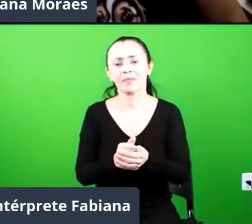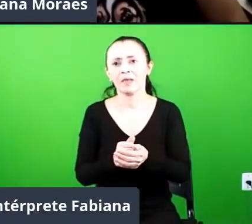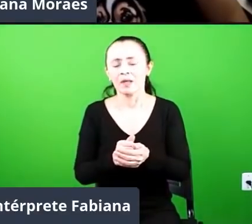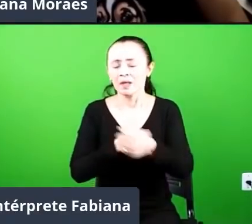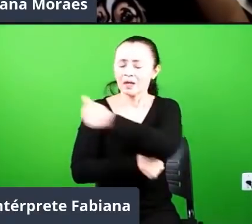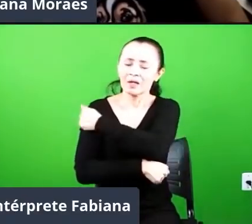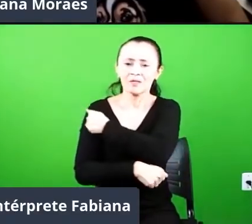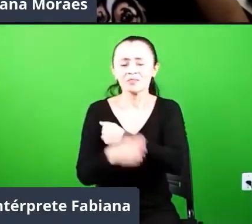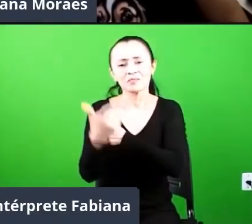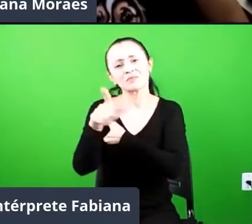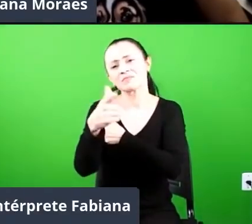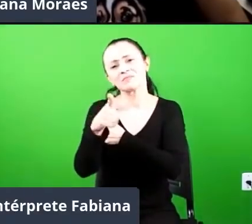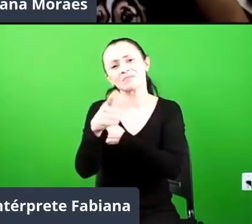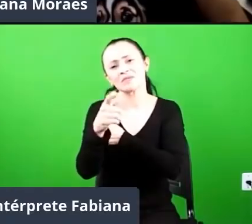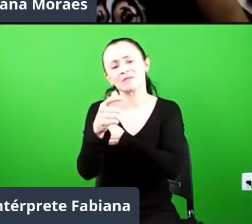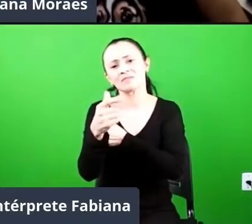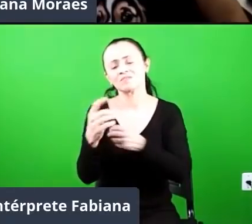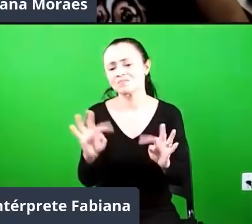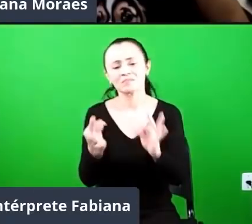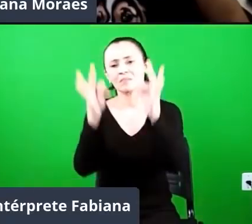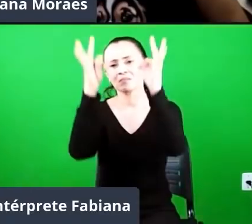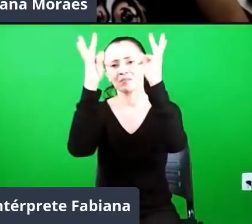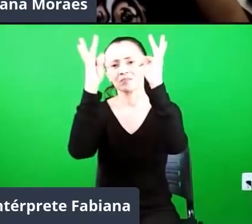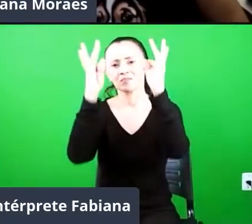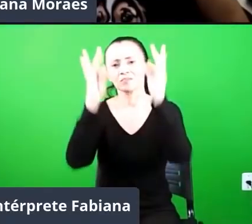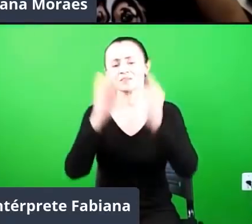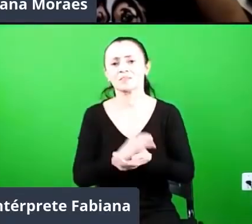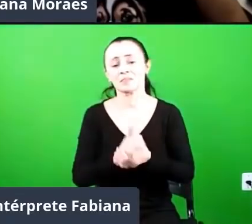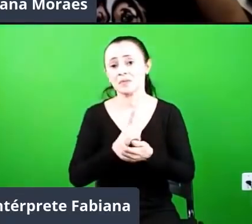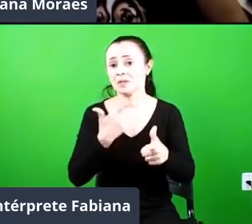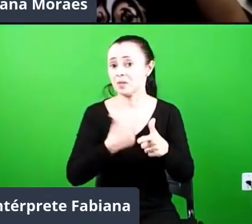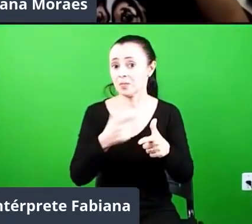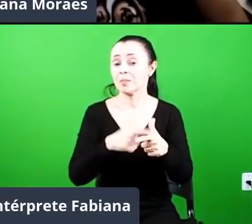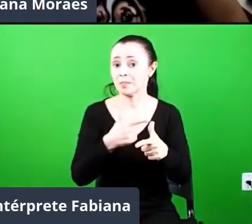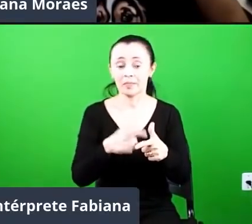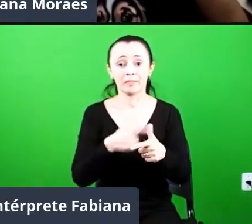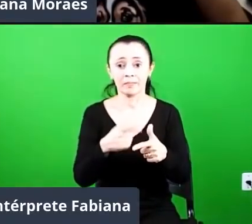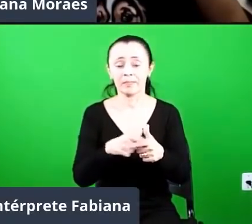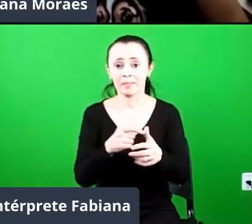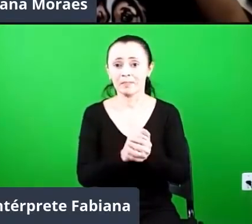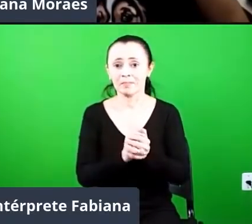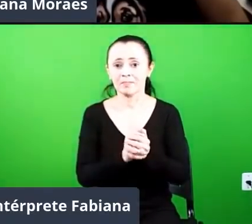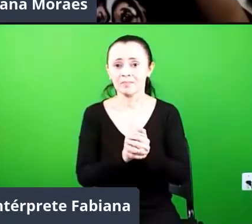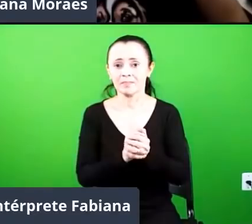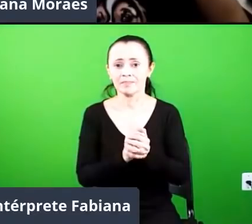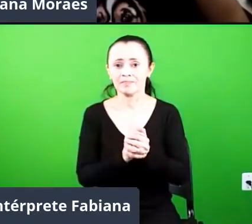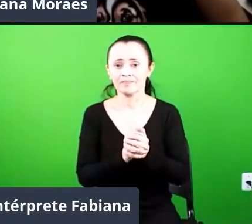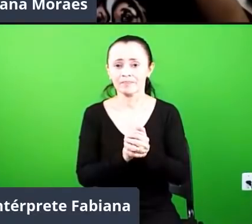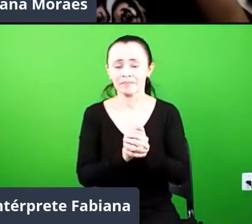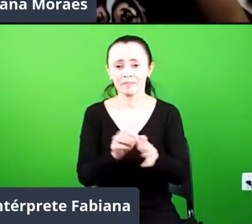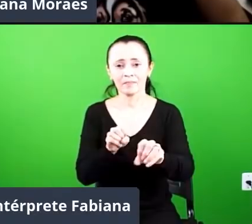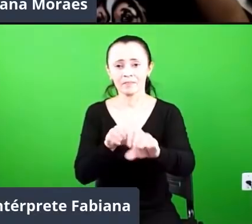tecnológicos? Bom, e temos um problema um pouco maior, eu diria, né? A educação, nesse momento de